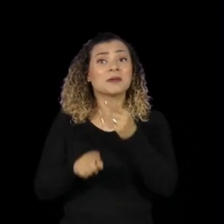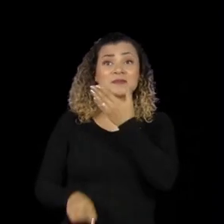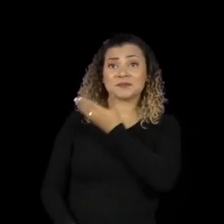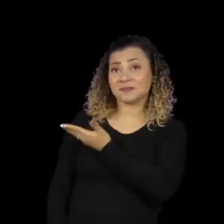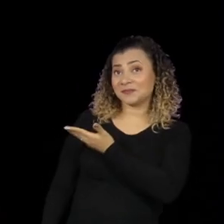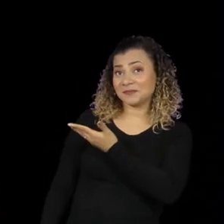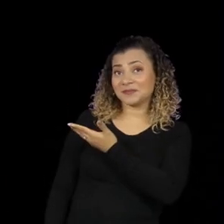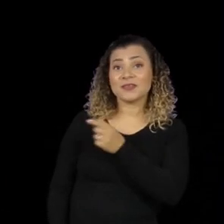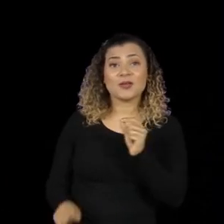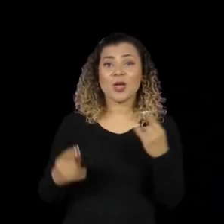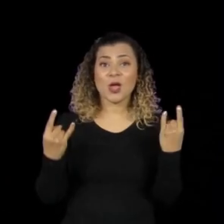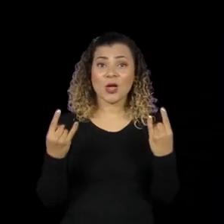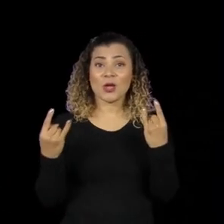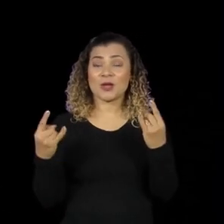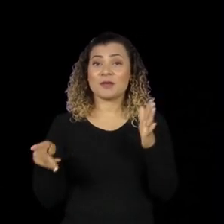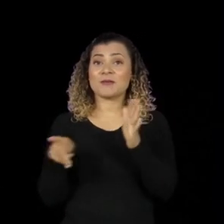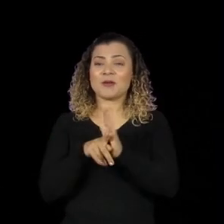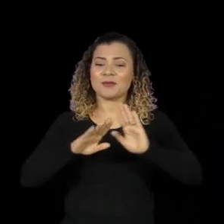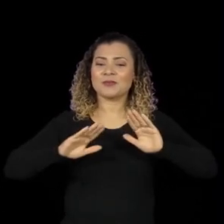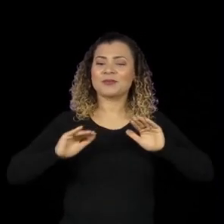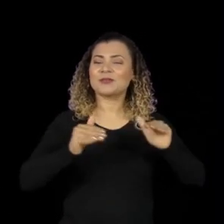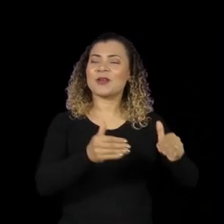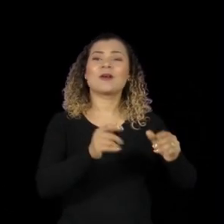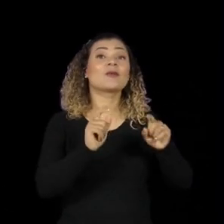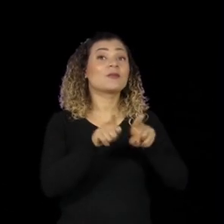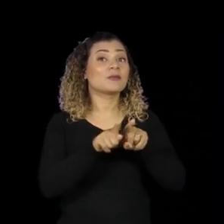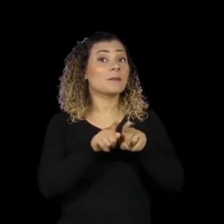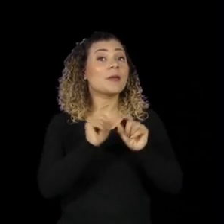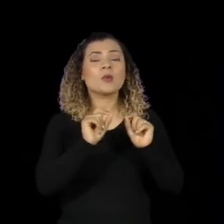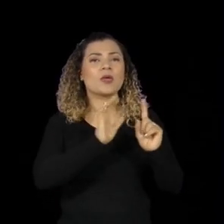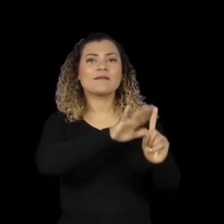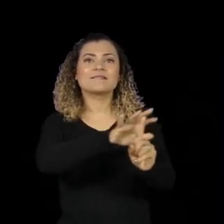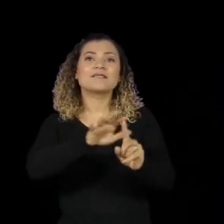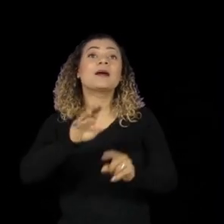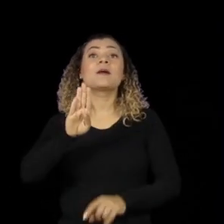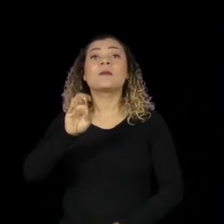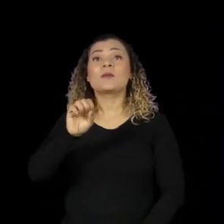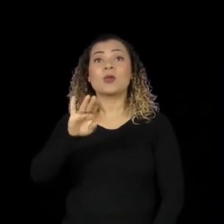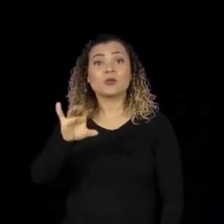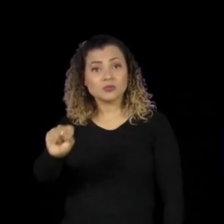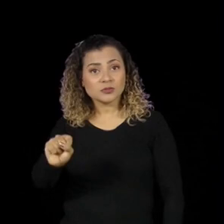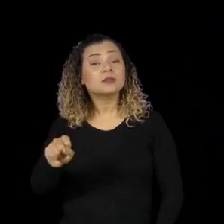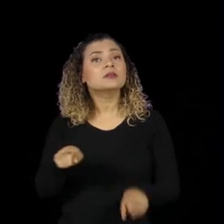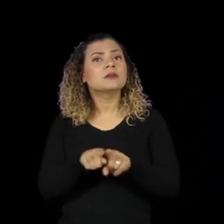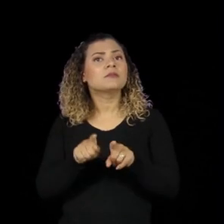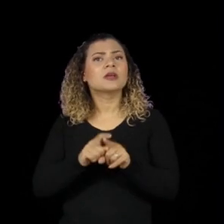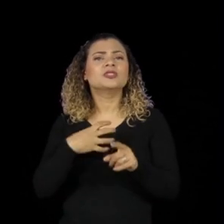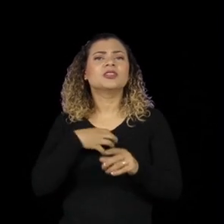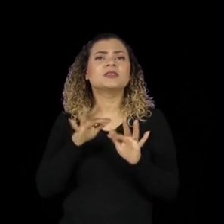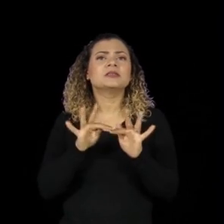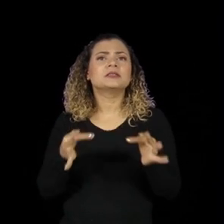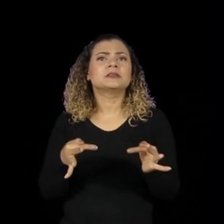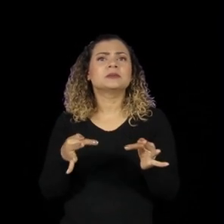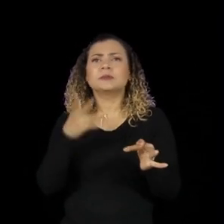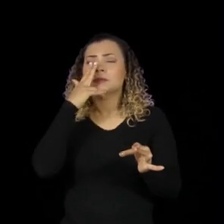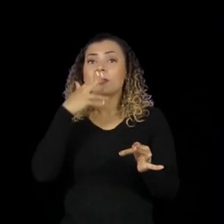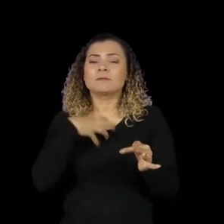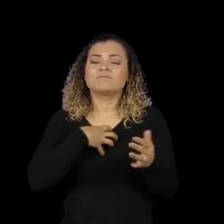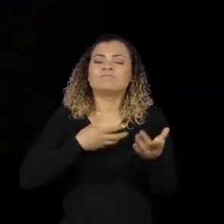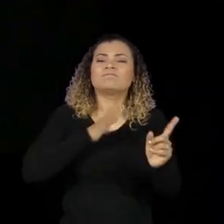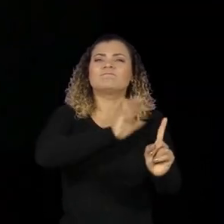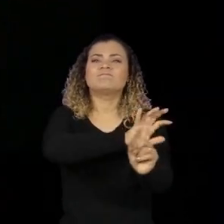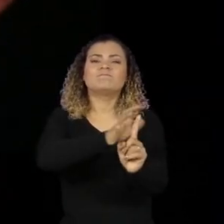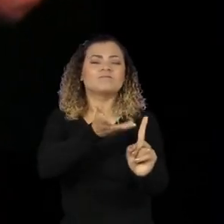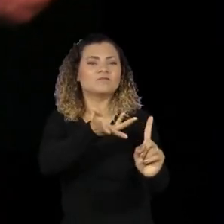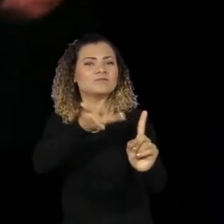Ratos, banda que se dedica ao rock, mas também à levada do blues, com sua cadência simples, crua e